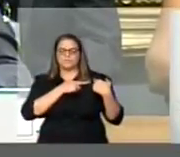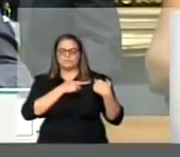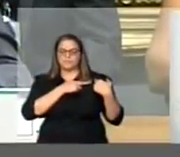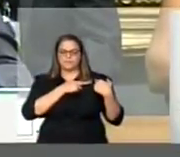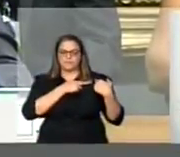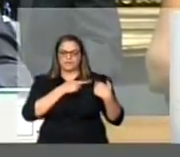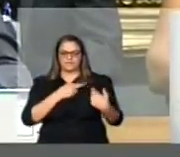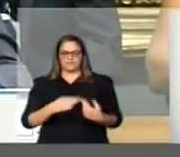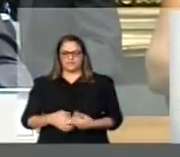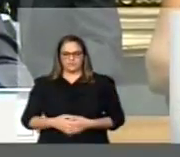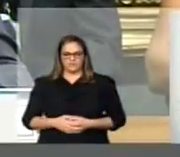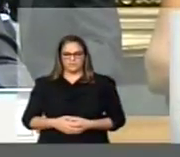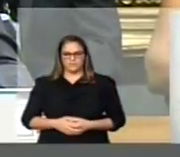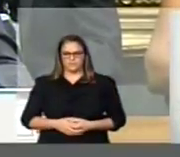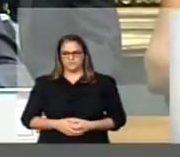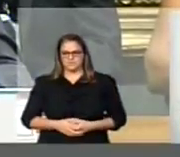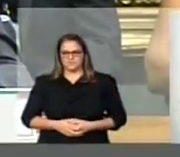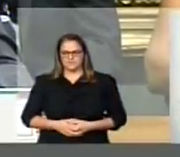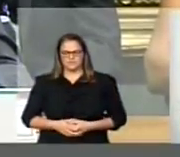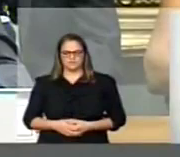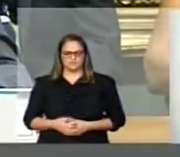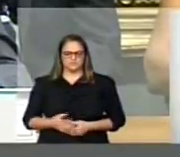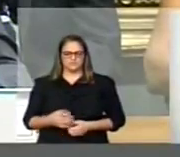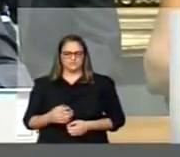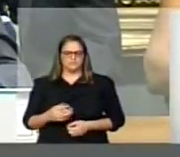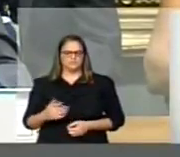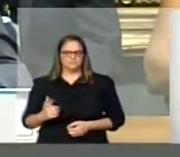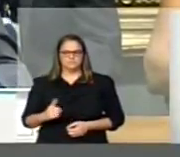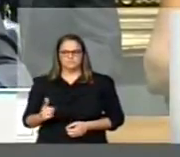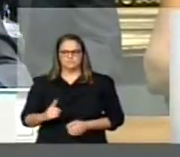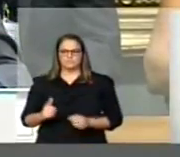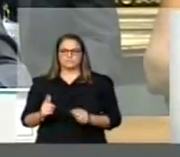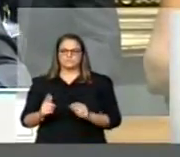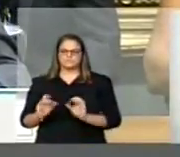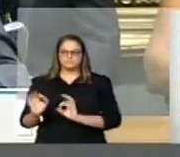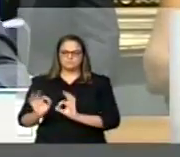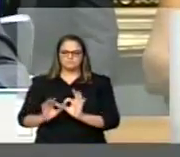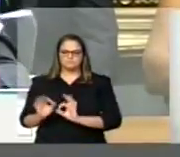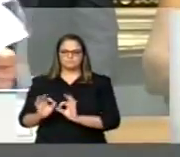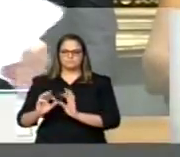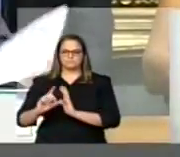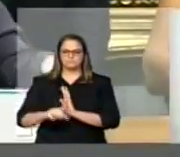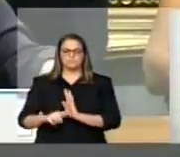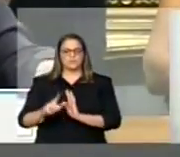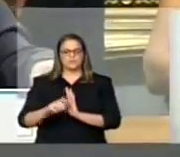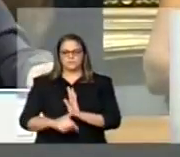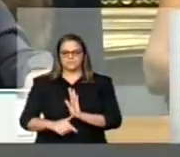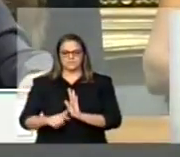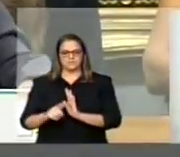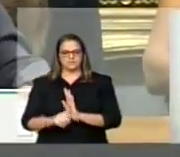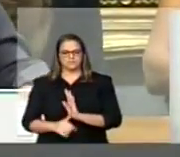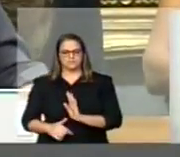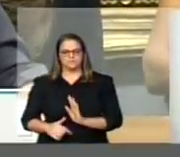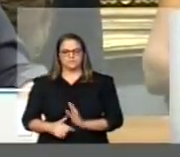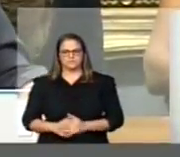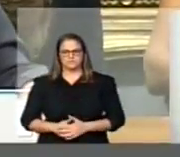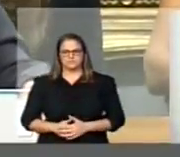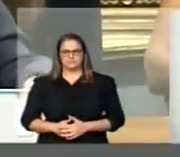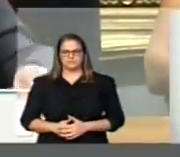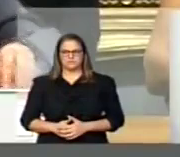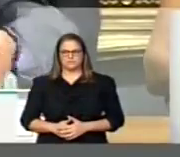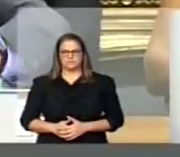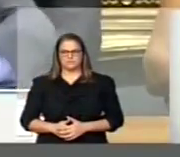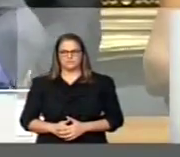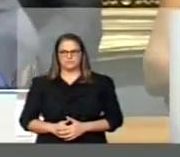caso concreto, entendo que há fortes indícios de que os atrasos ao Banco do Brasil no ano de